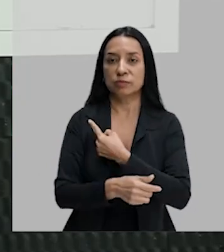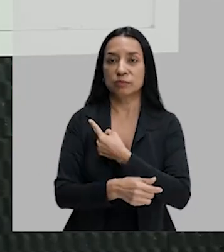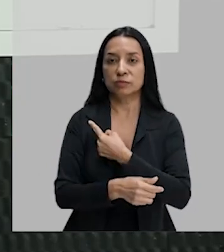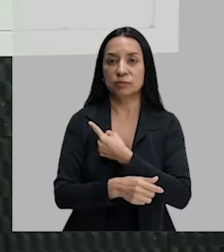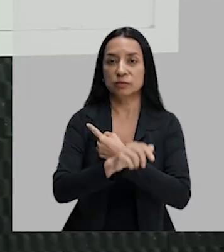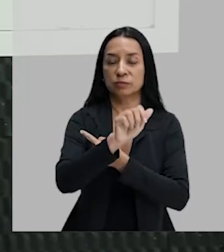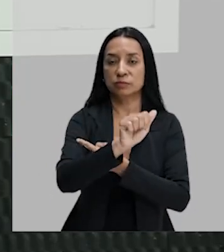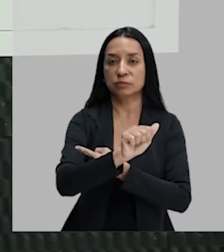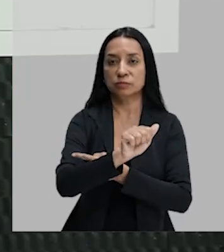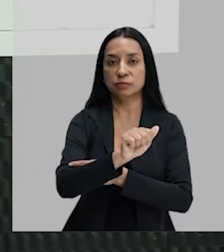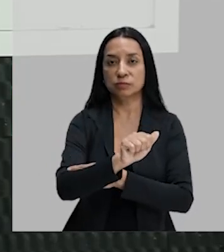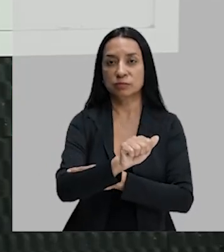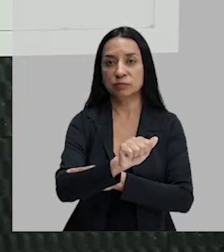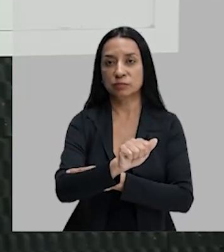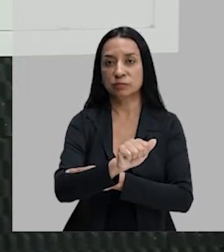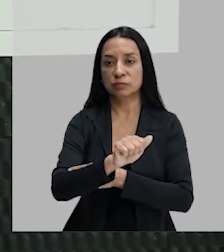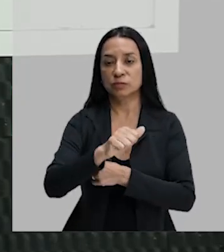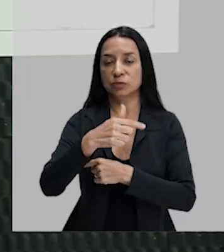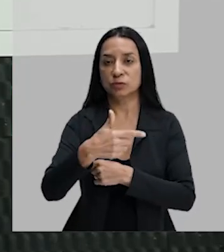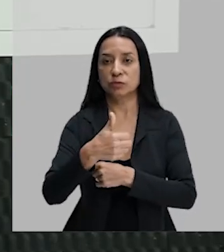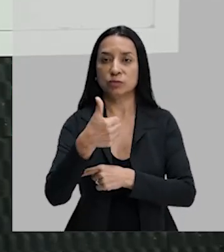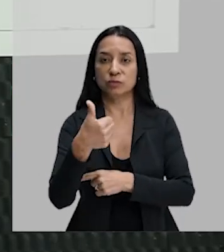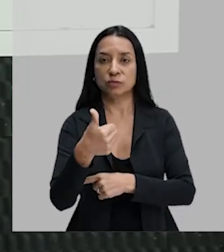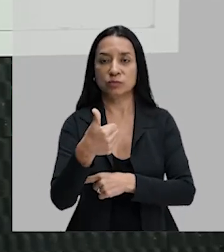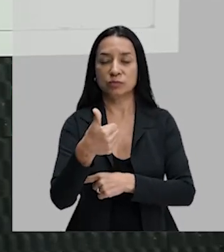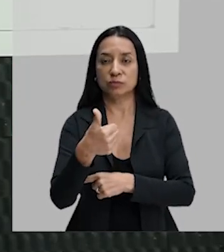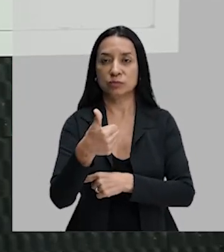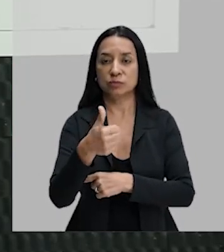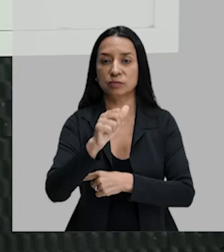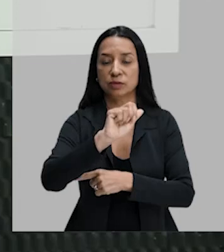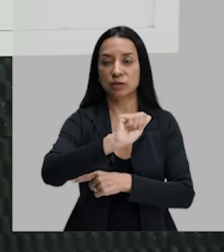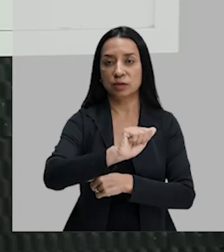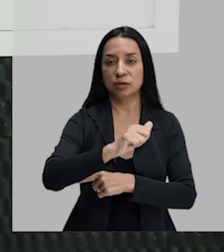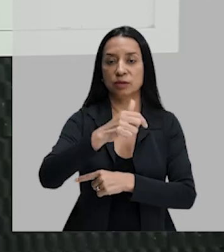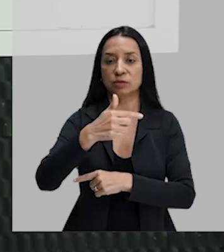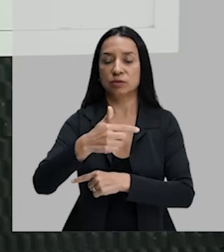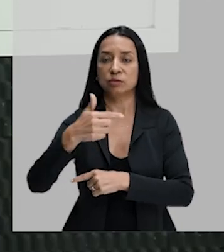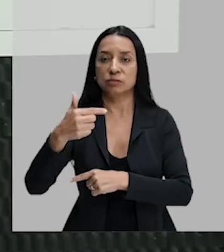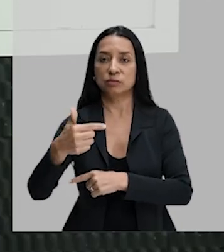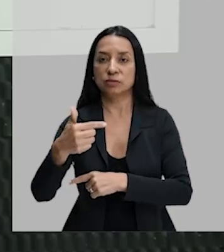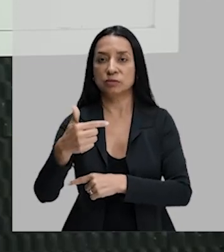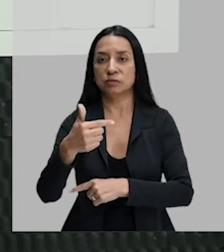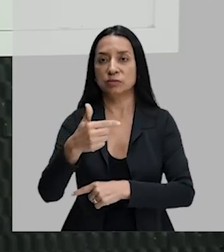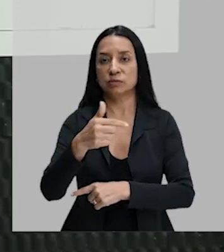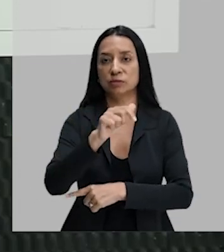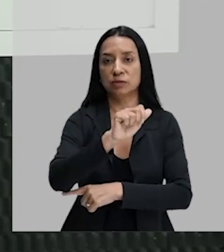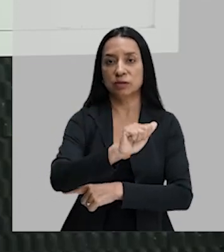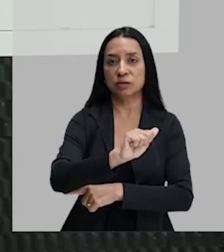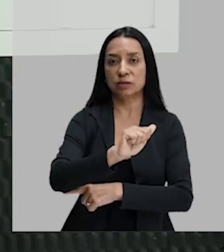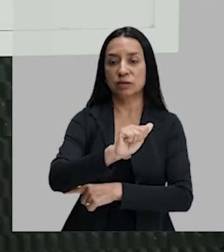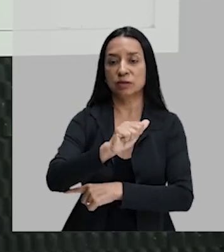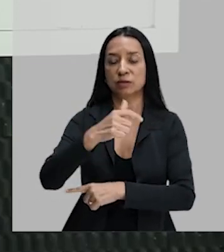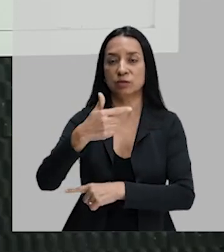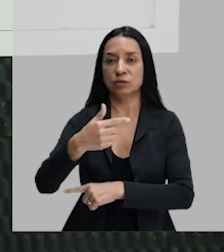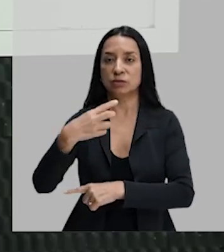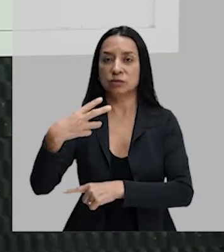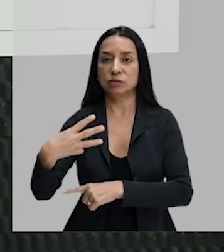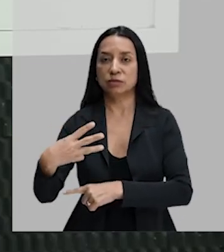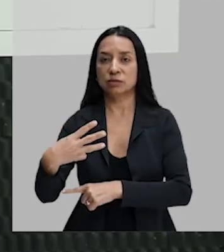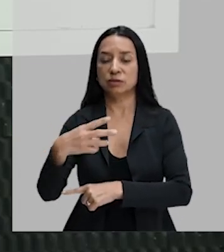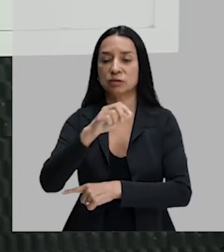ser o a21 esse aqui o a22 o A23